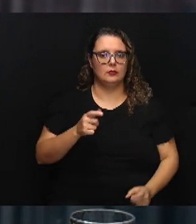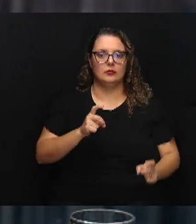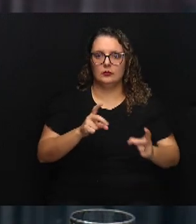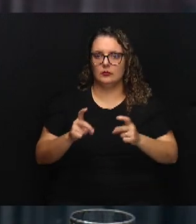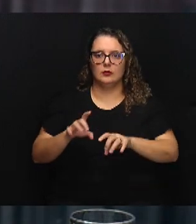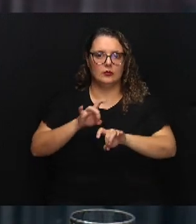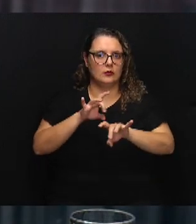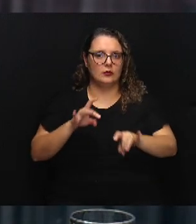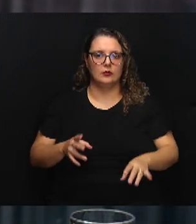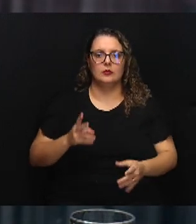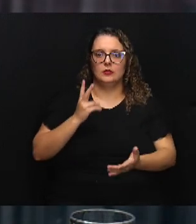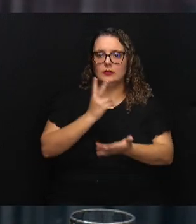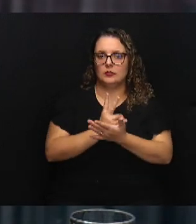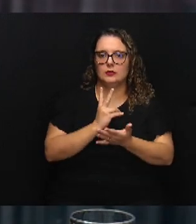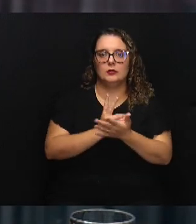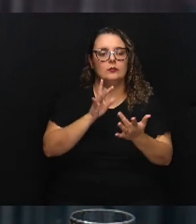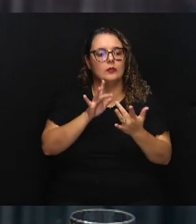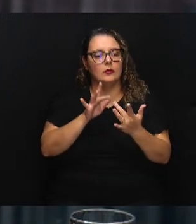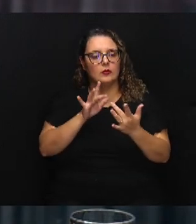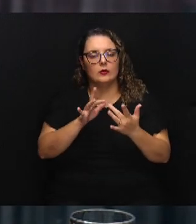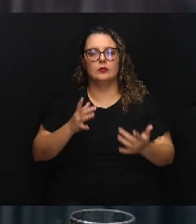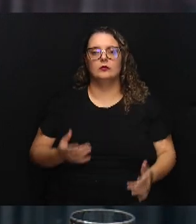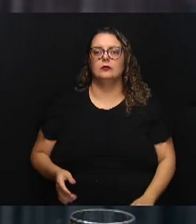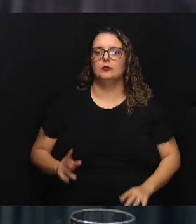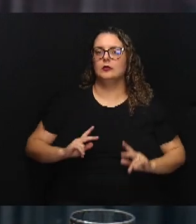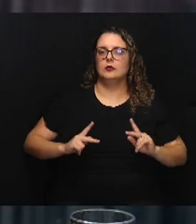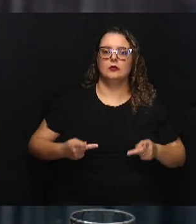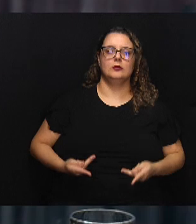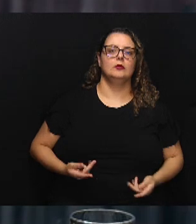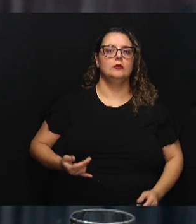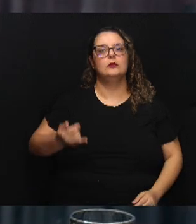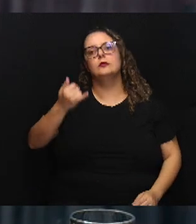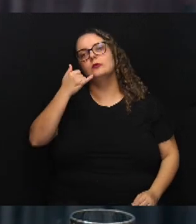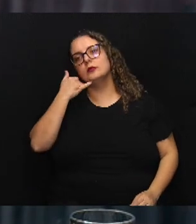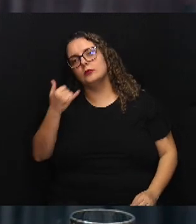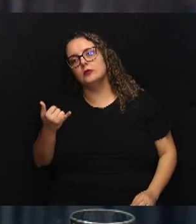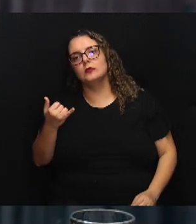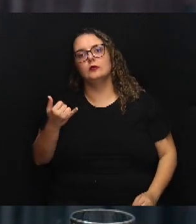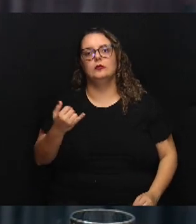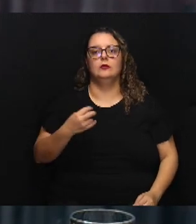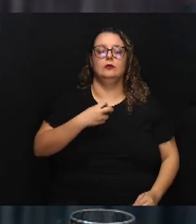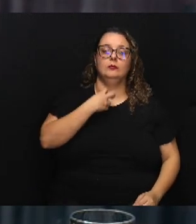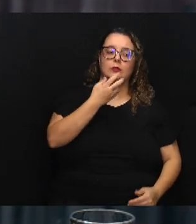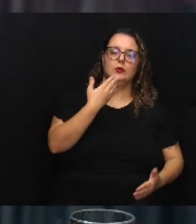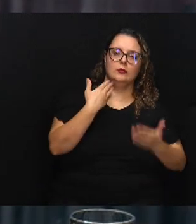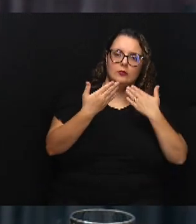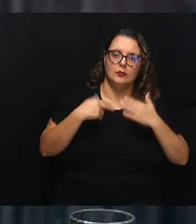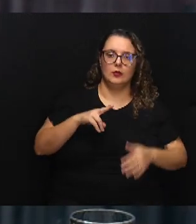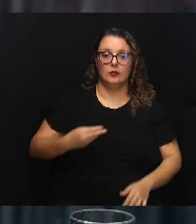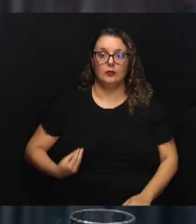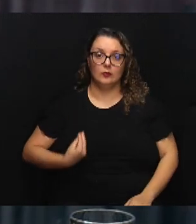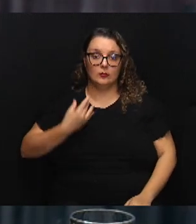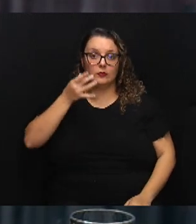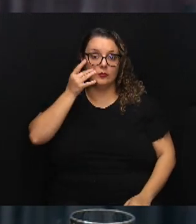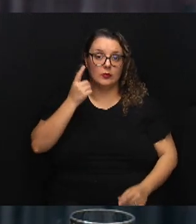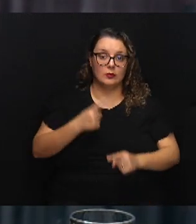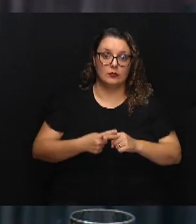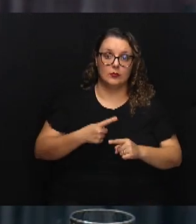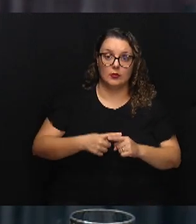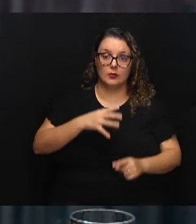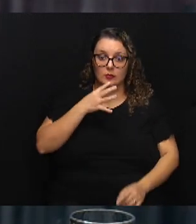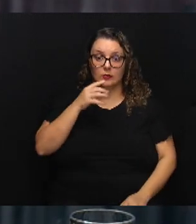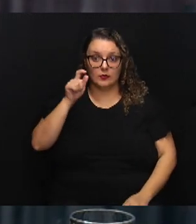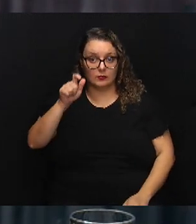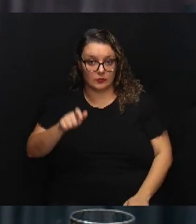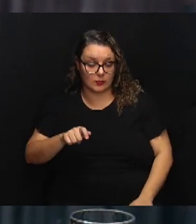a gente tem sempre o contato humano, sempre priorizando um telefone, a voz, o presencial, porque conhecendo bem,